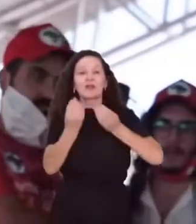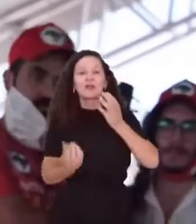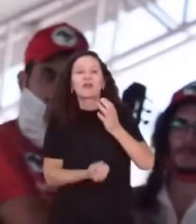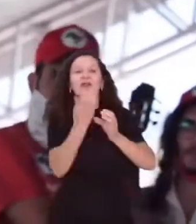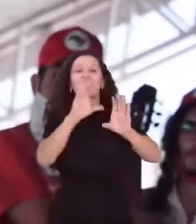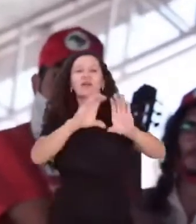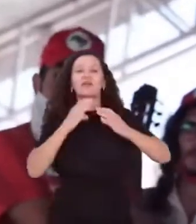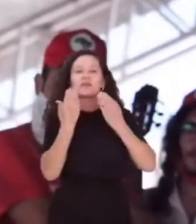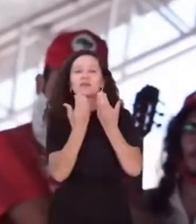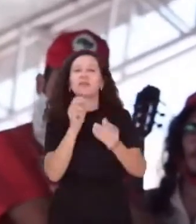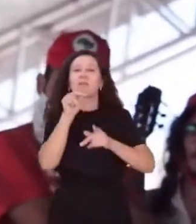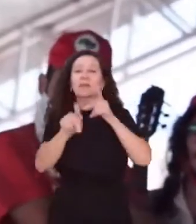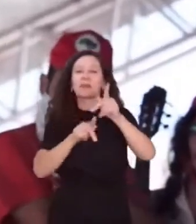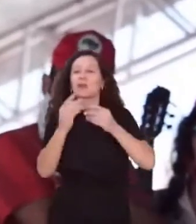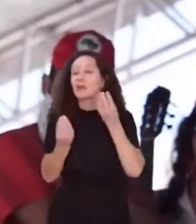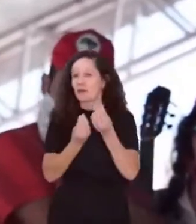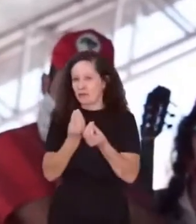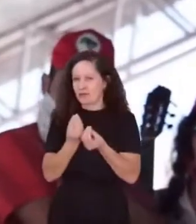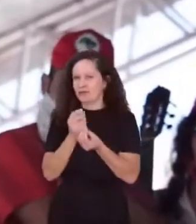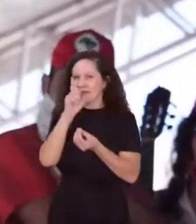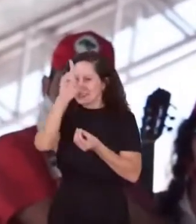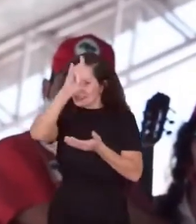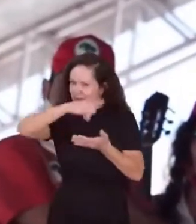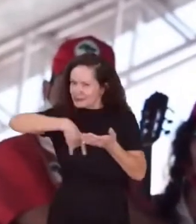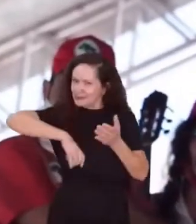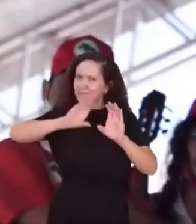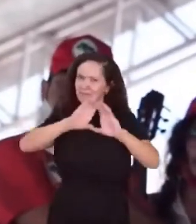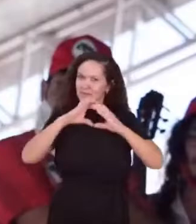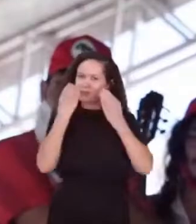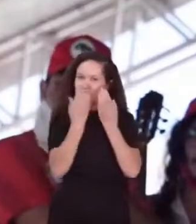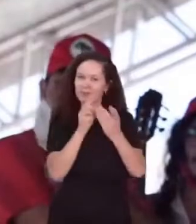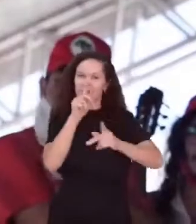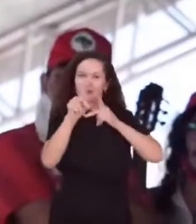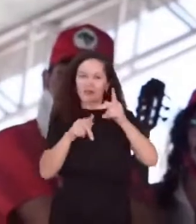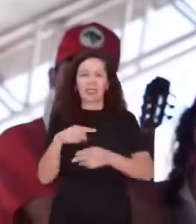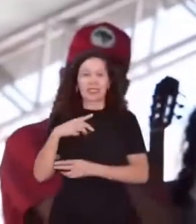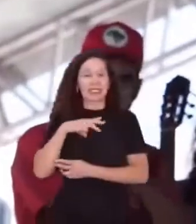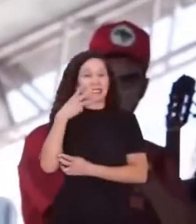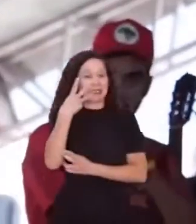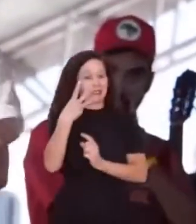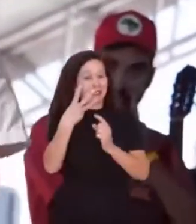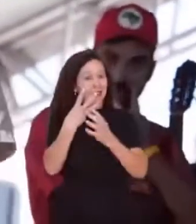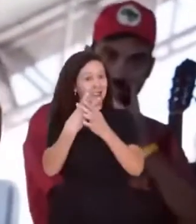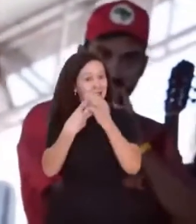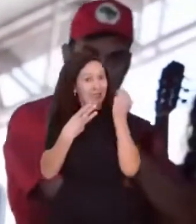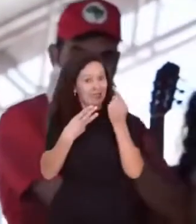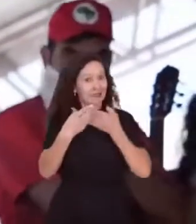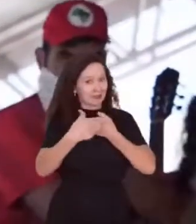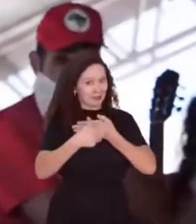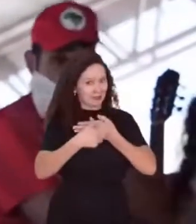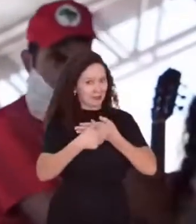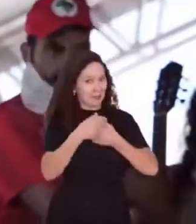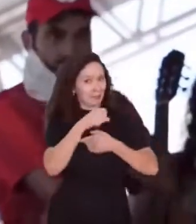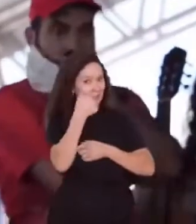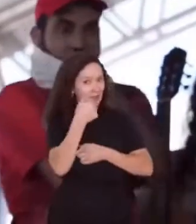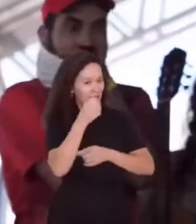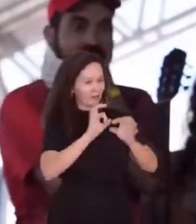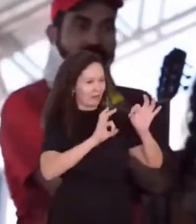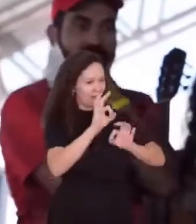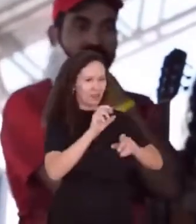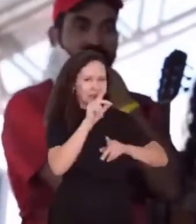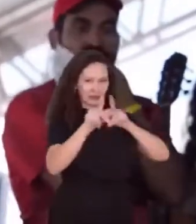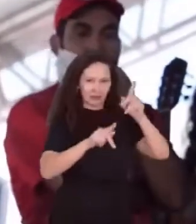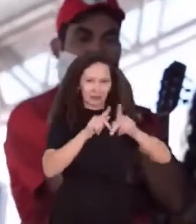E esse comitê popular vai ter 3 tarefas. Organizar o povo, discutir o plano